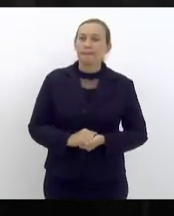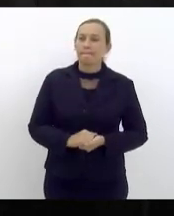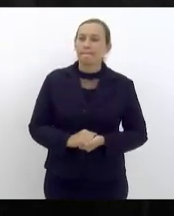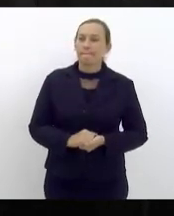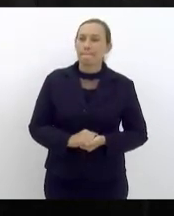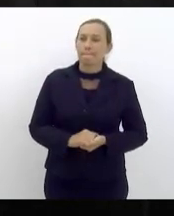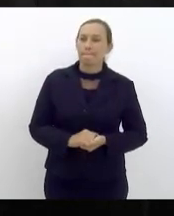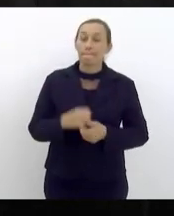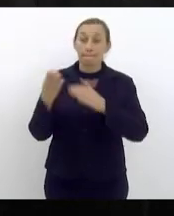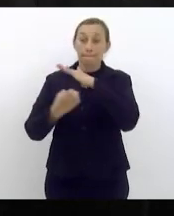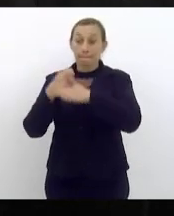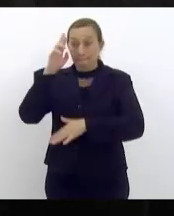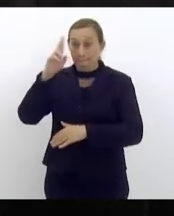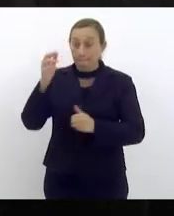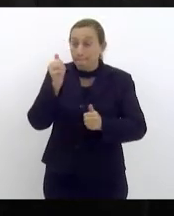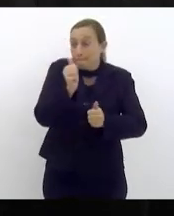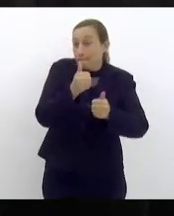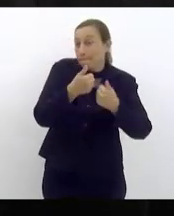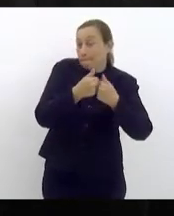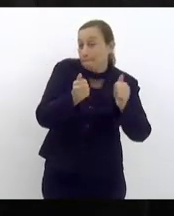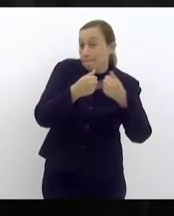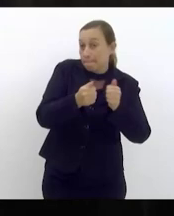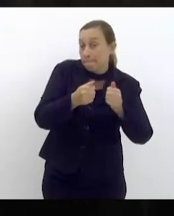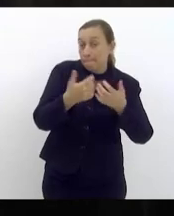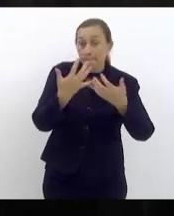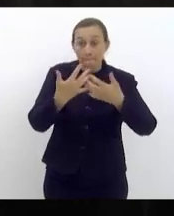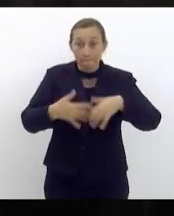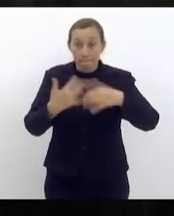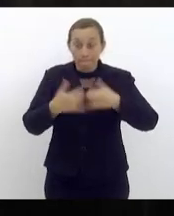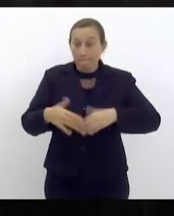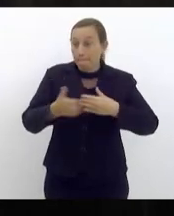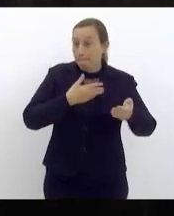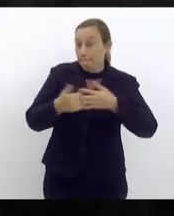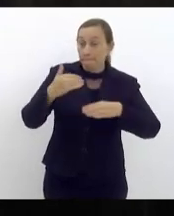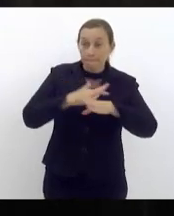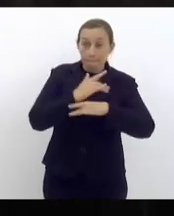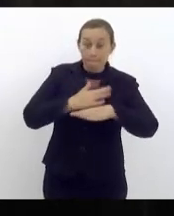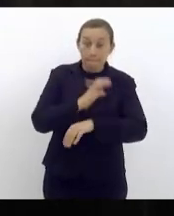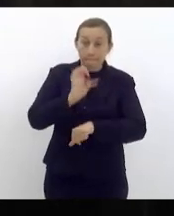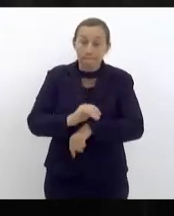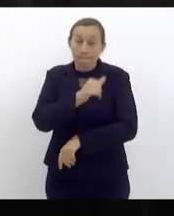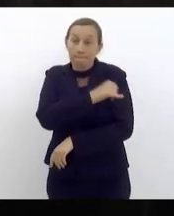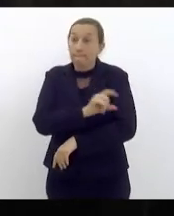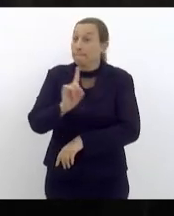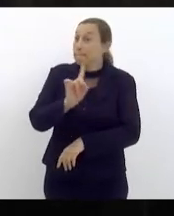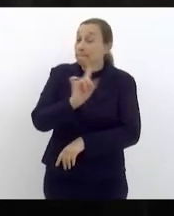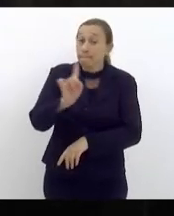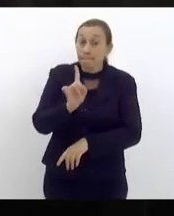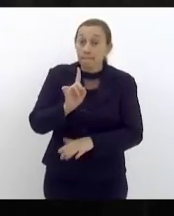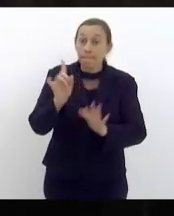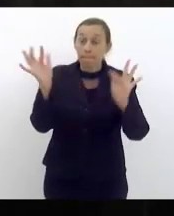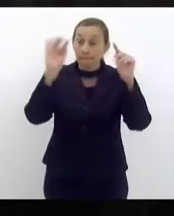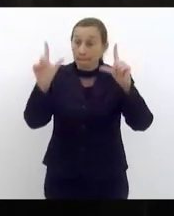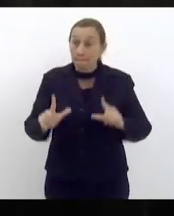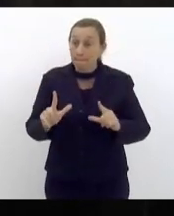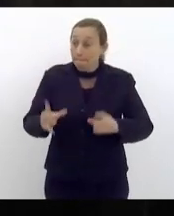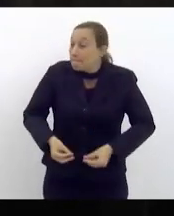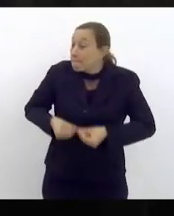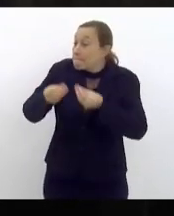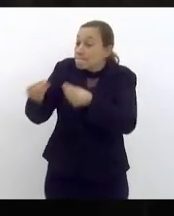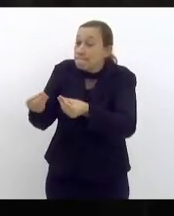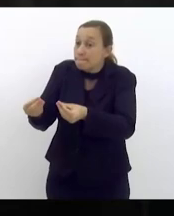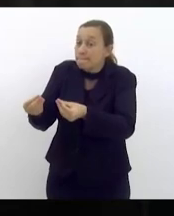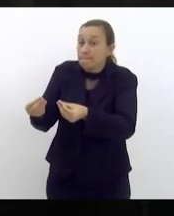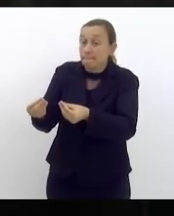empresário de ônibus de Petrópolis de qualquer cidade do estado do Rio de Janeiro não tá satisfeito entrega concessão